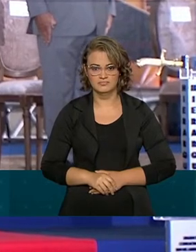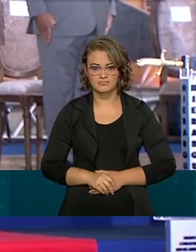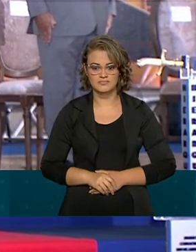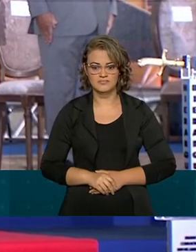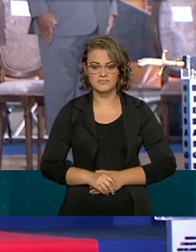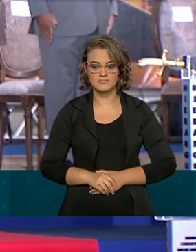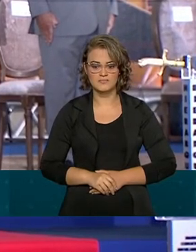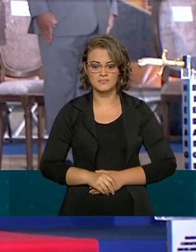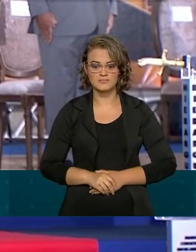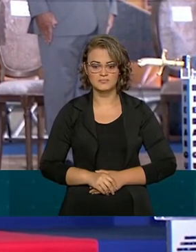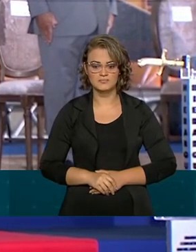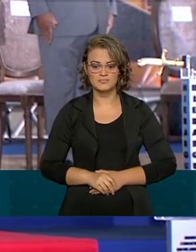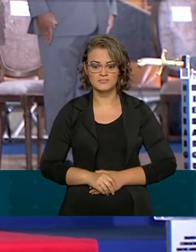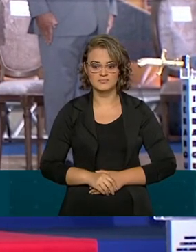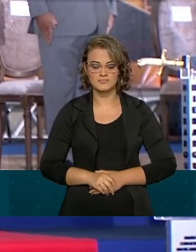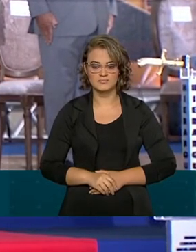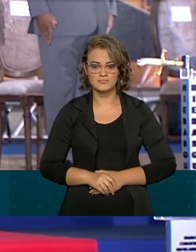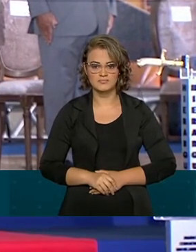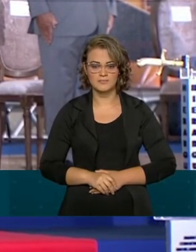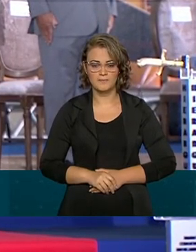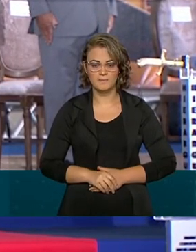E aí